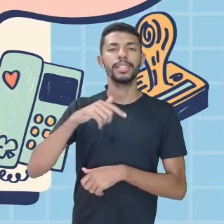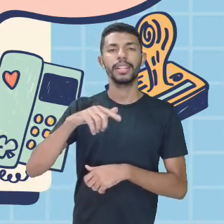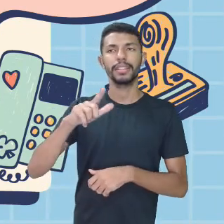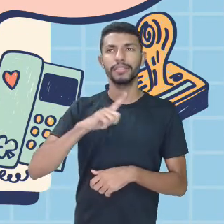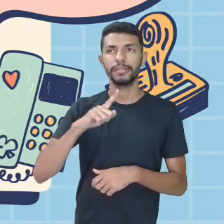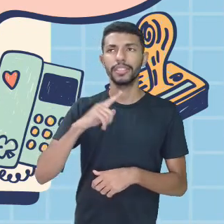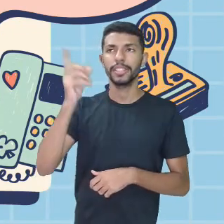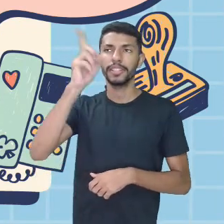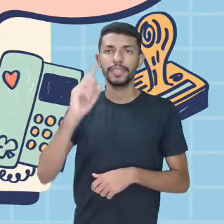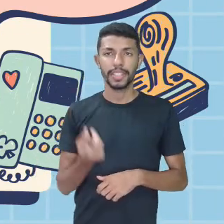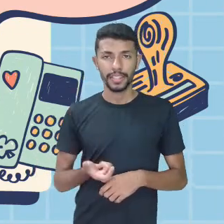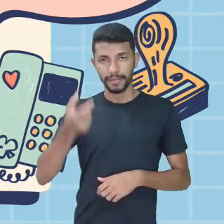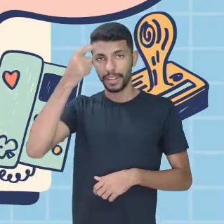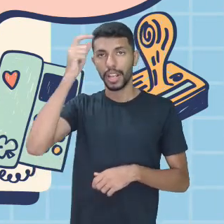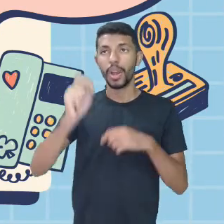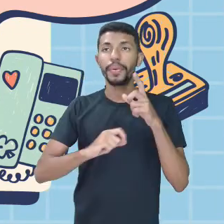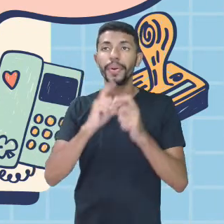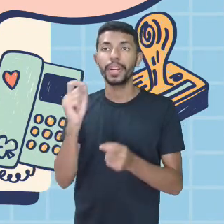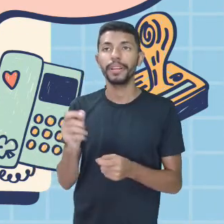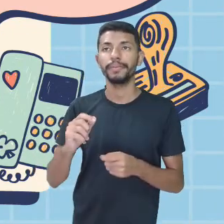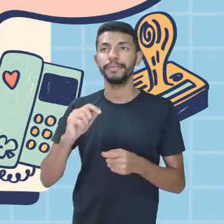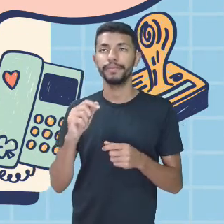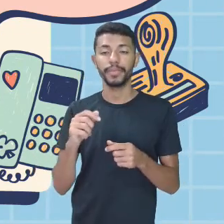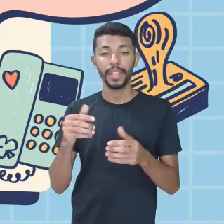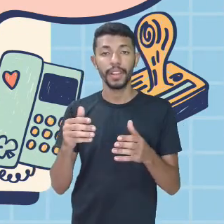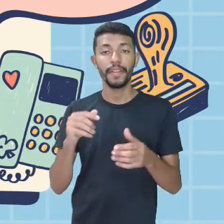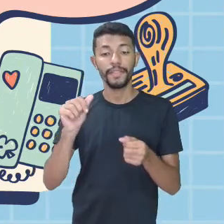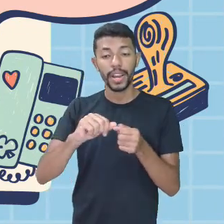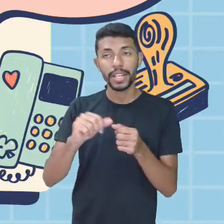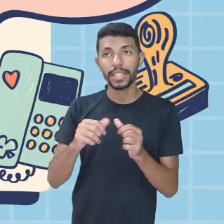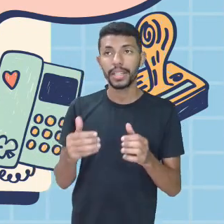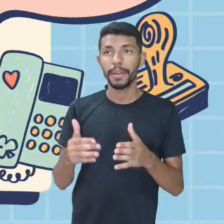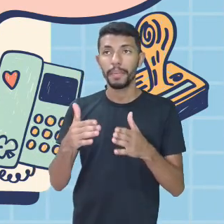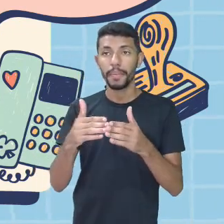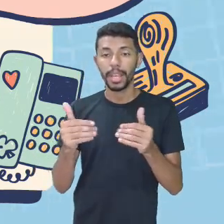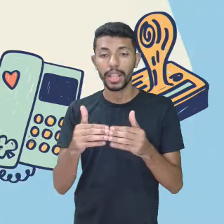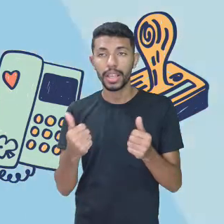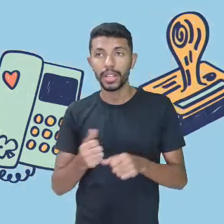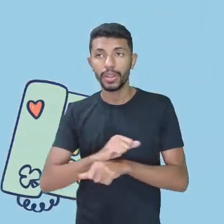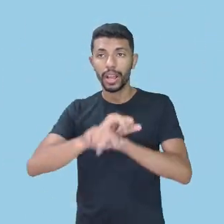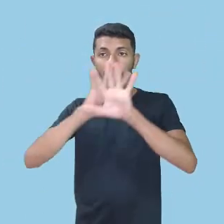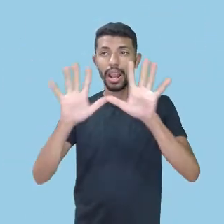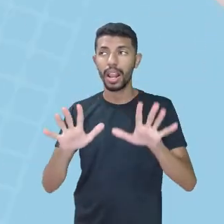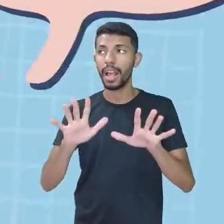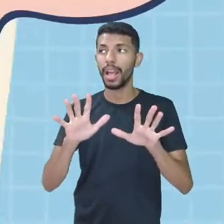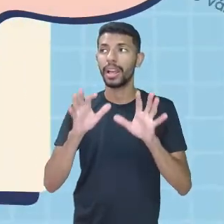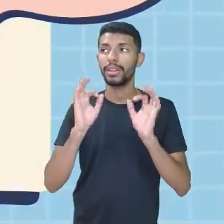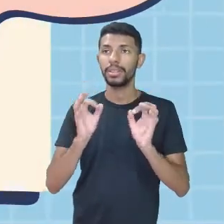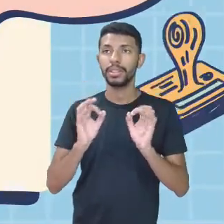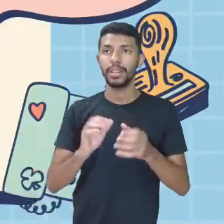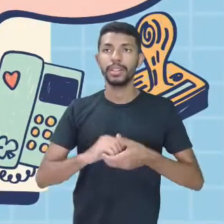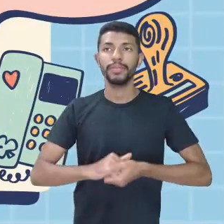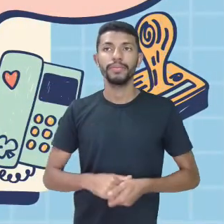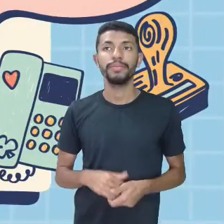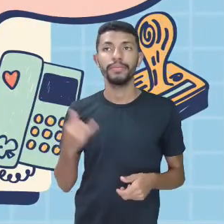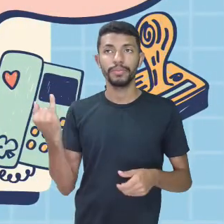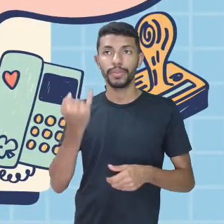aí nós trouxemos 5, faça pedidos claros e precisos, é importante.